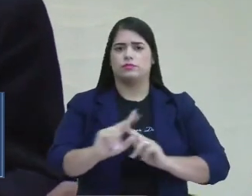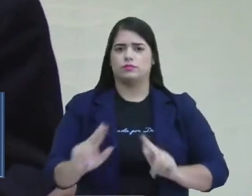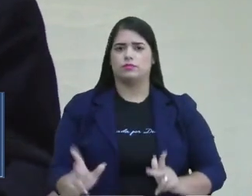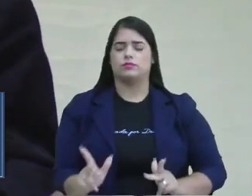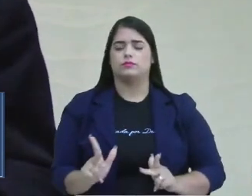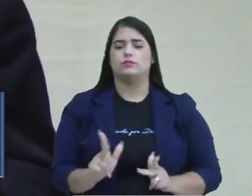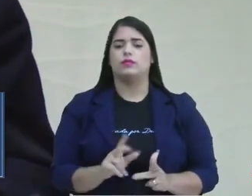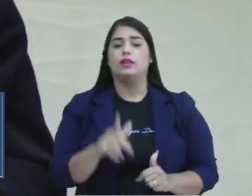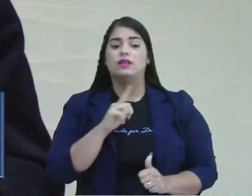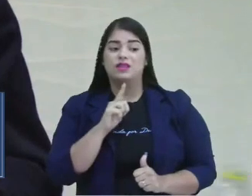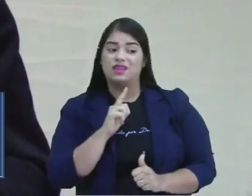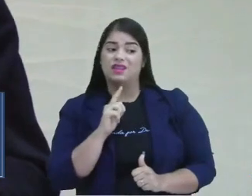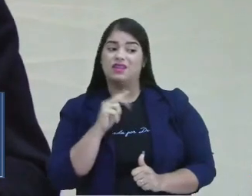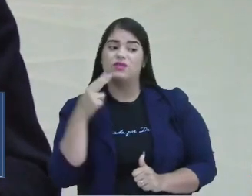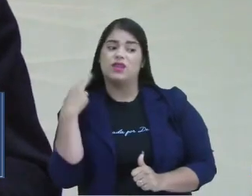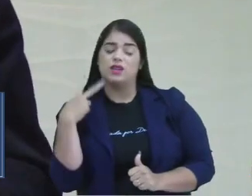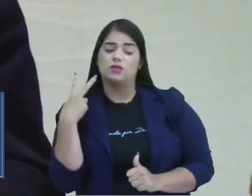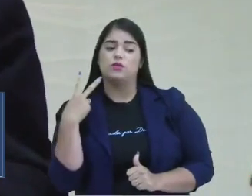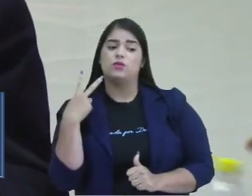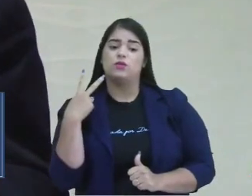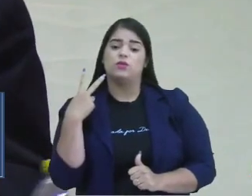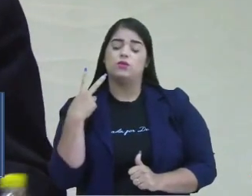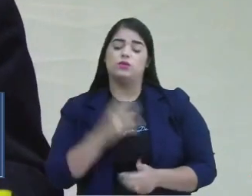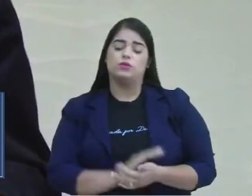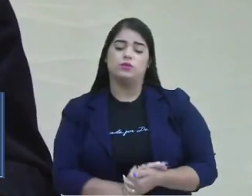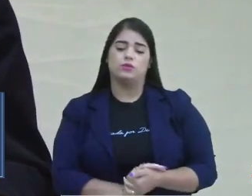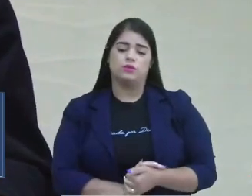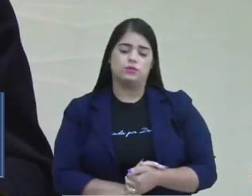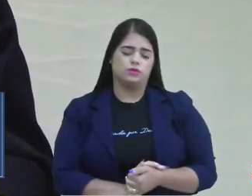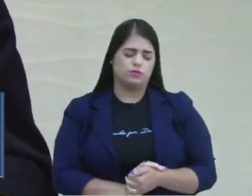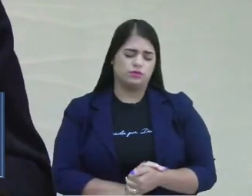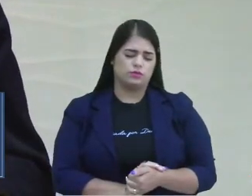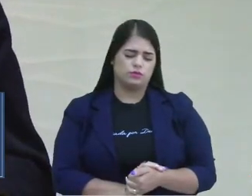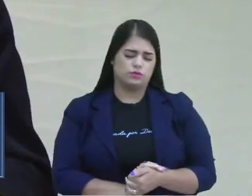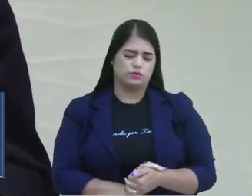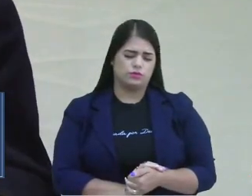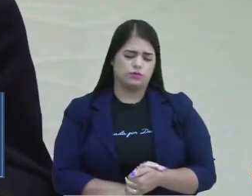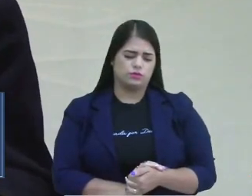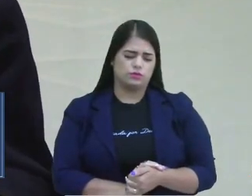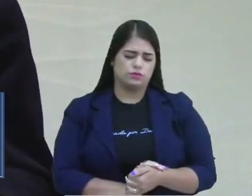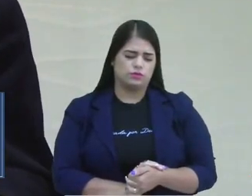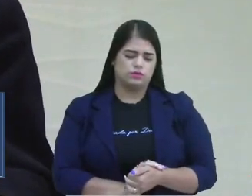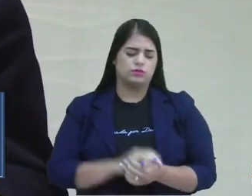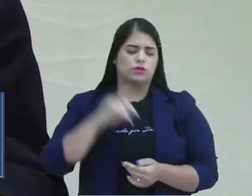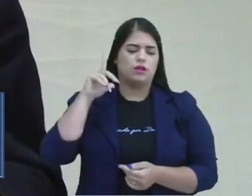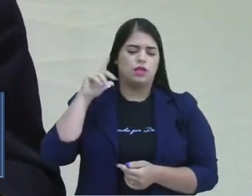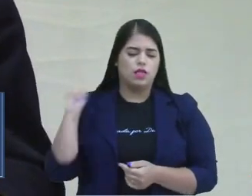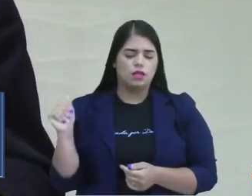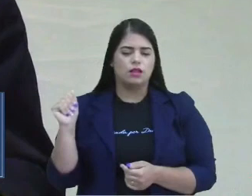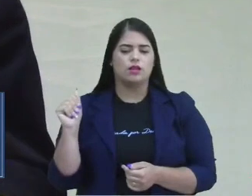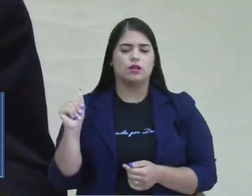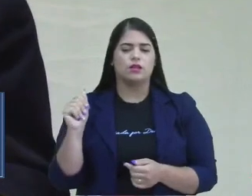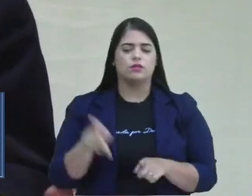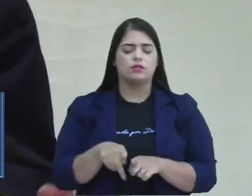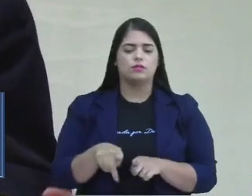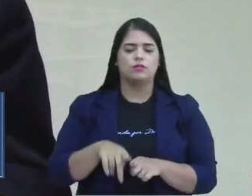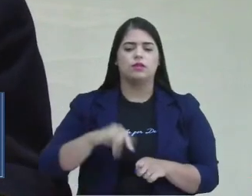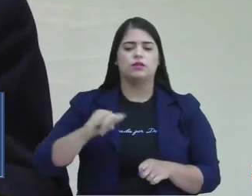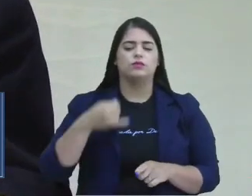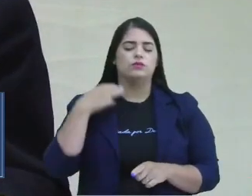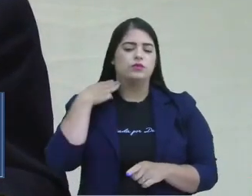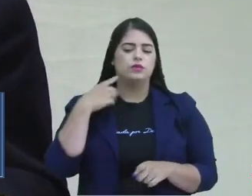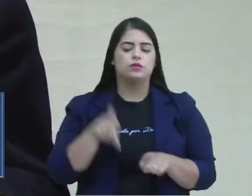tem vereadores, feito tipo Bruno Braga, Léo, João Medeiros, Júnior do